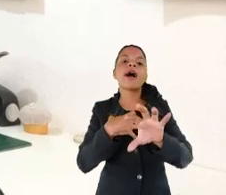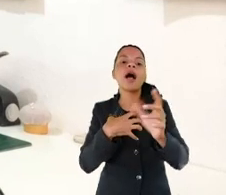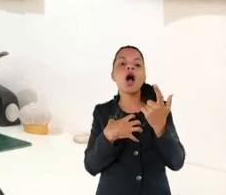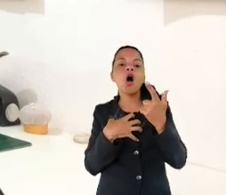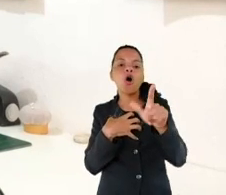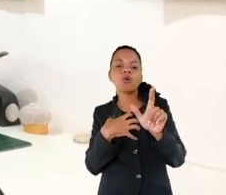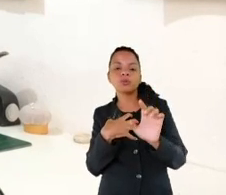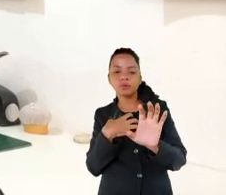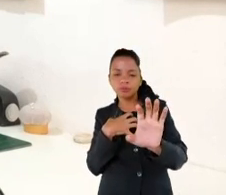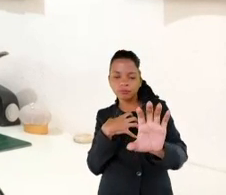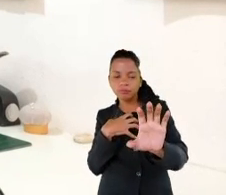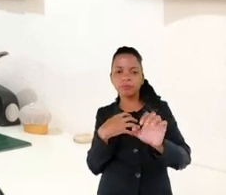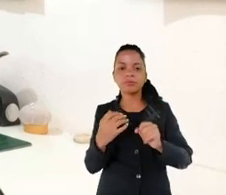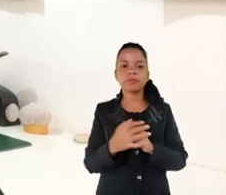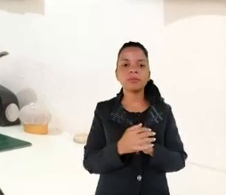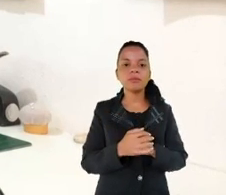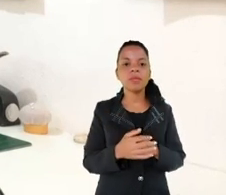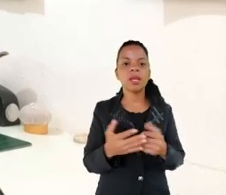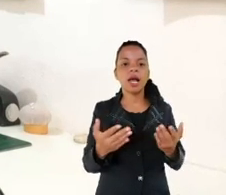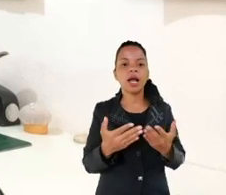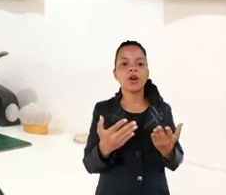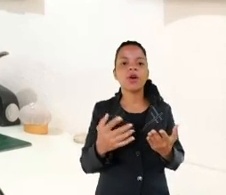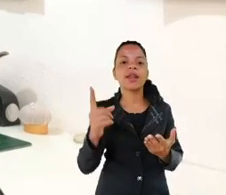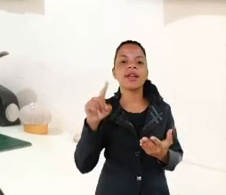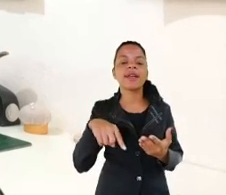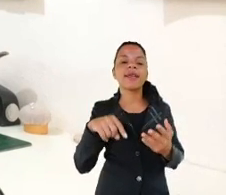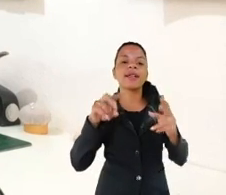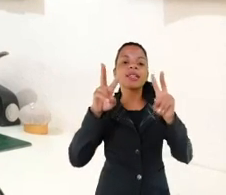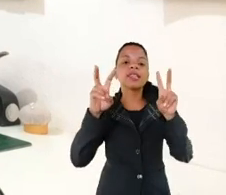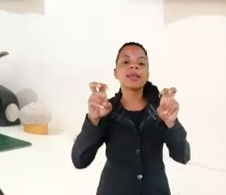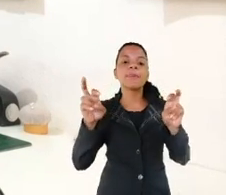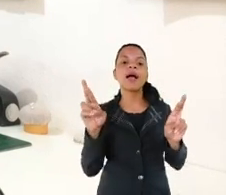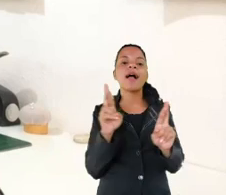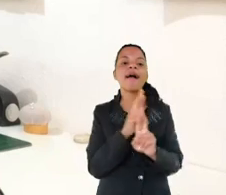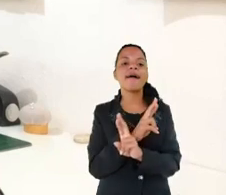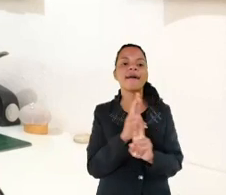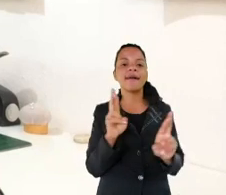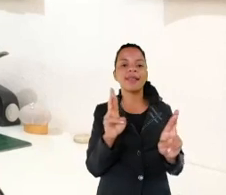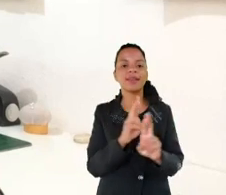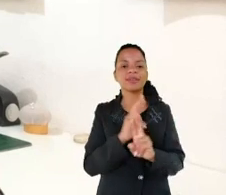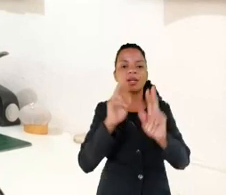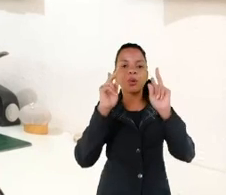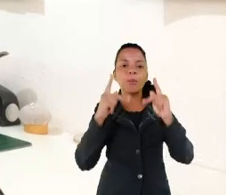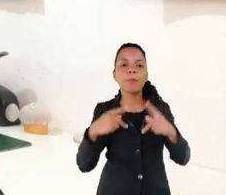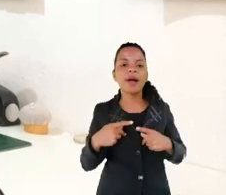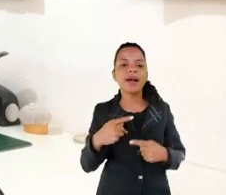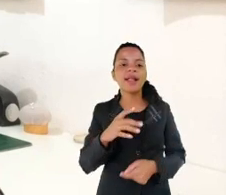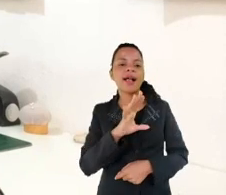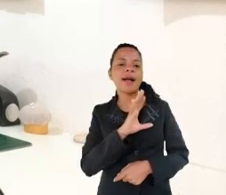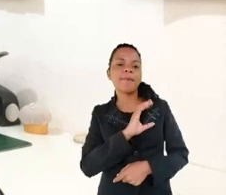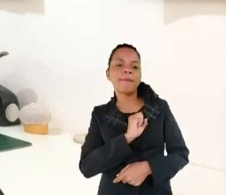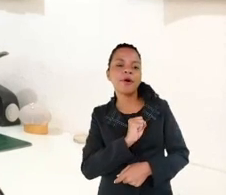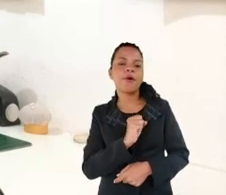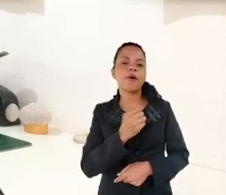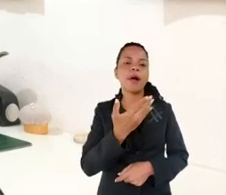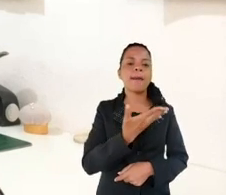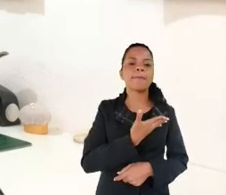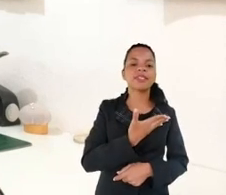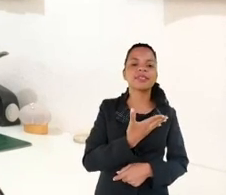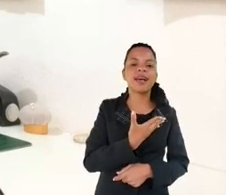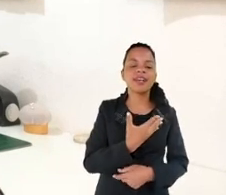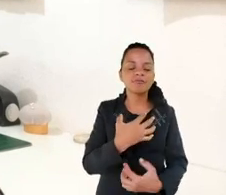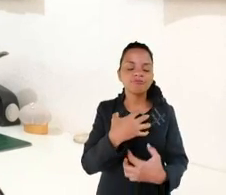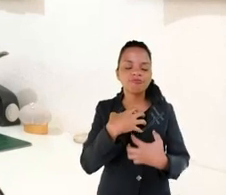tô começando a falar um pouco mais sobre relações humanas, assim, seja ela de amor, de amizade, de afeto. Eu tô